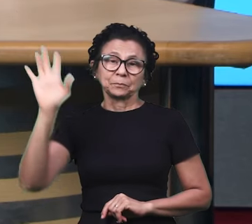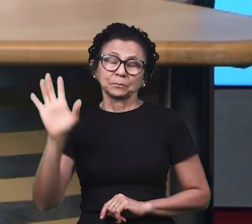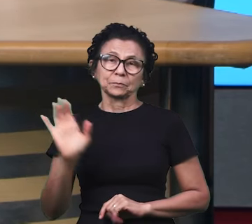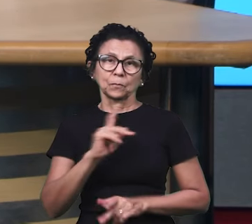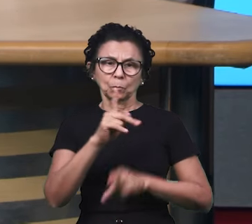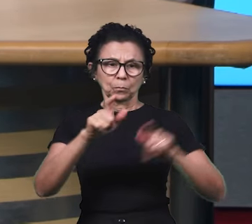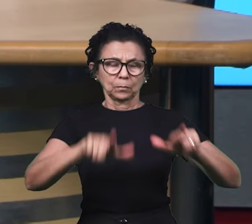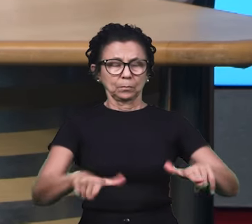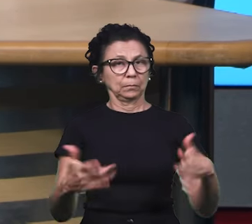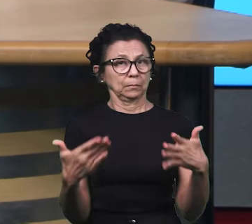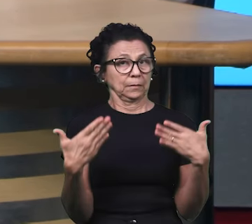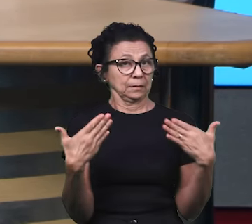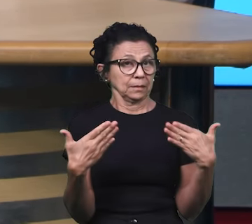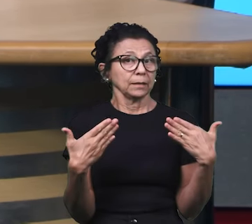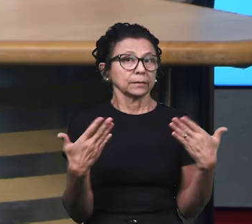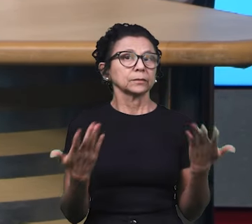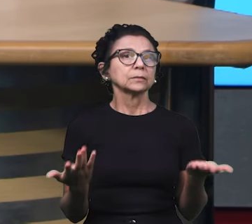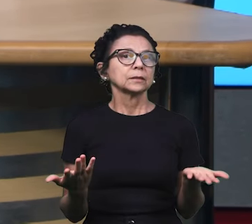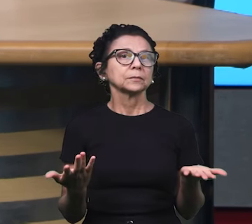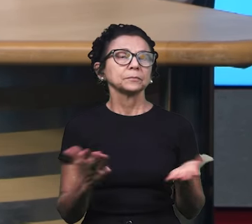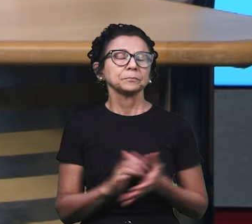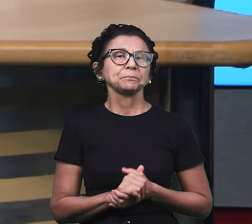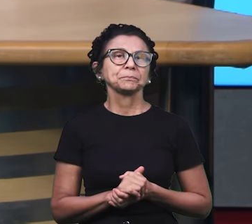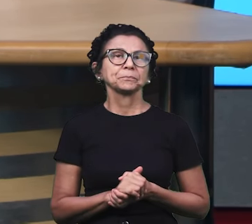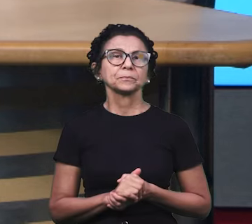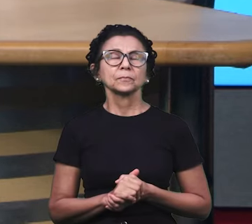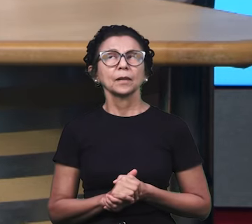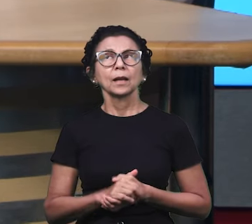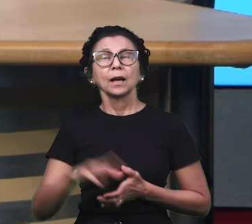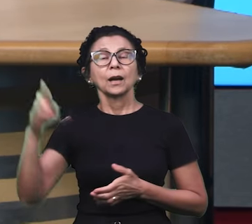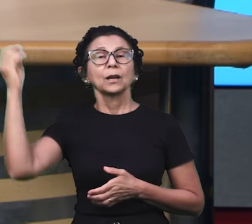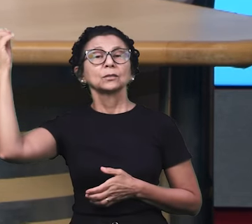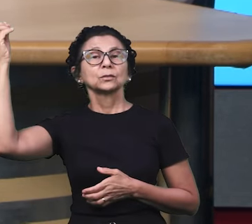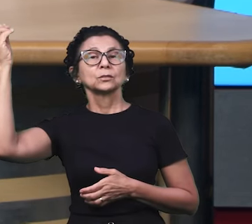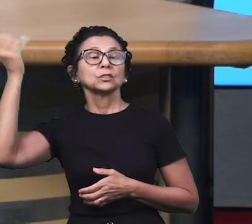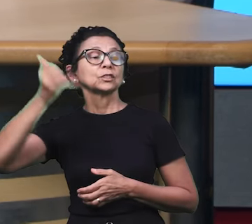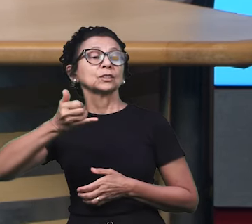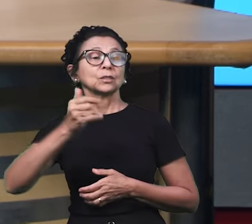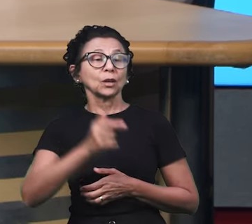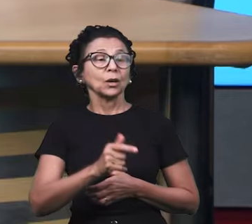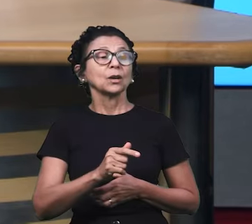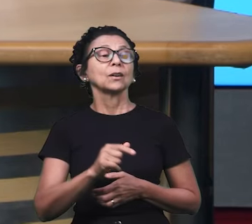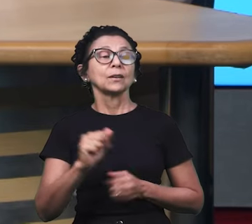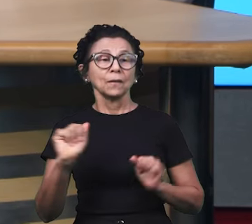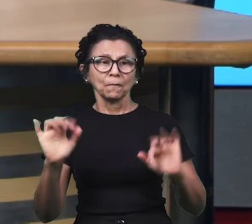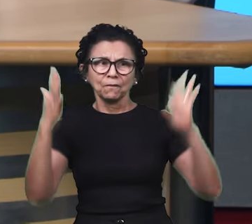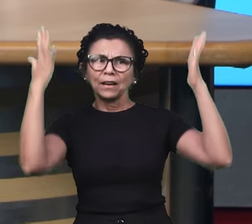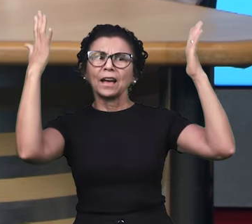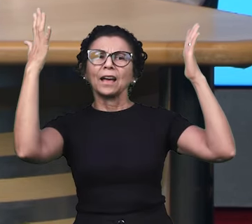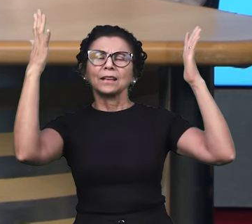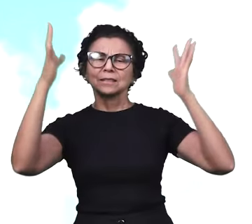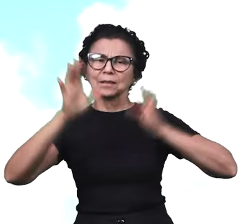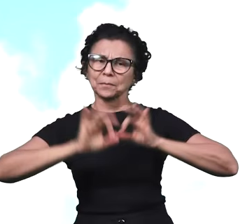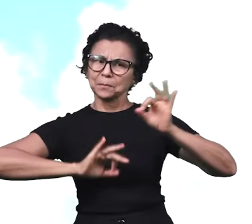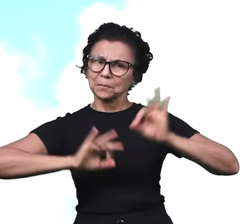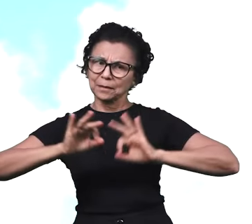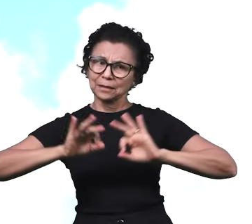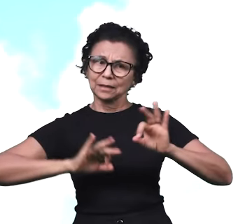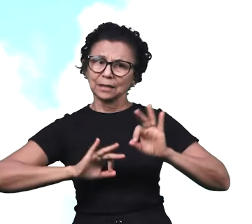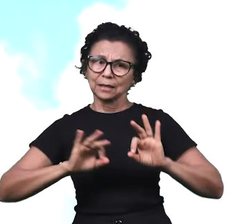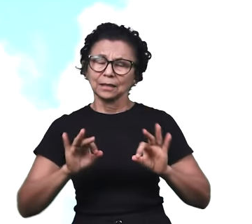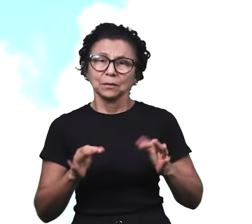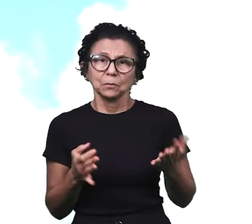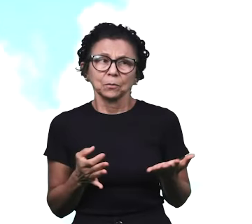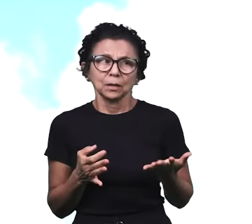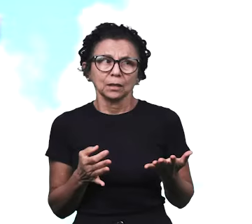deserto, mas o Senhor revela, vai ter festa. Eles não podiam imaginar o que Deus